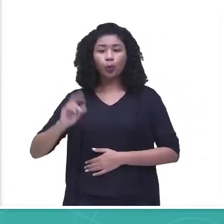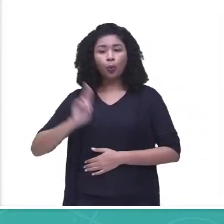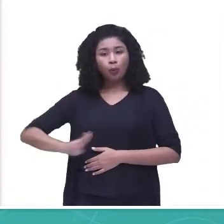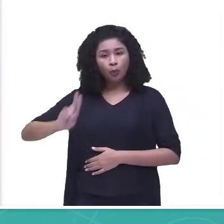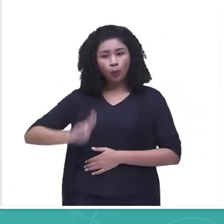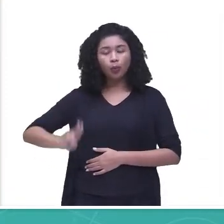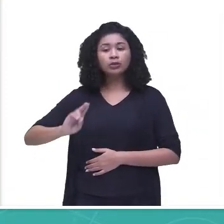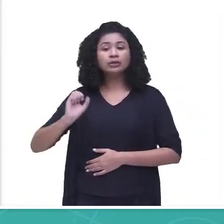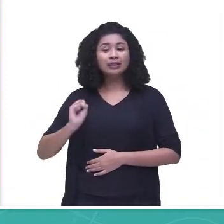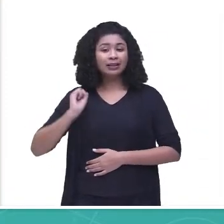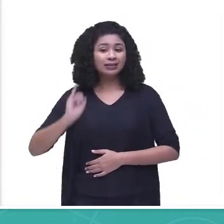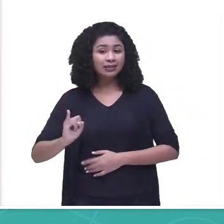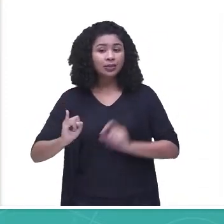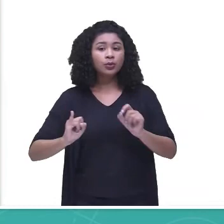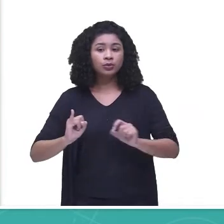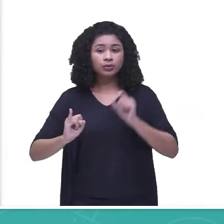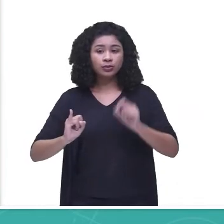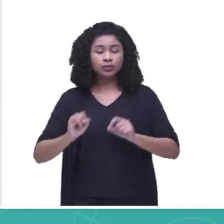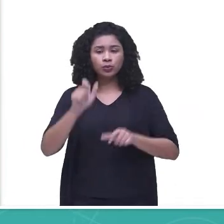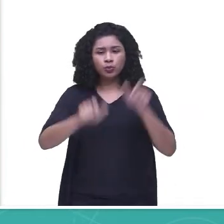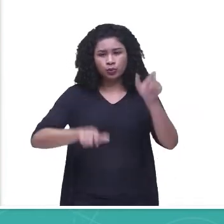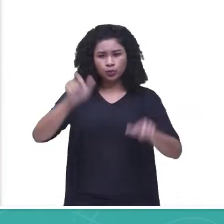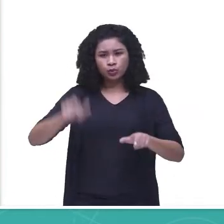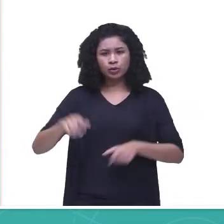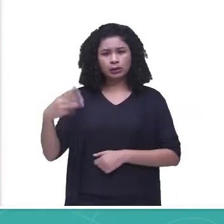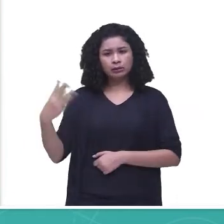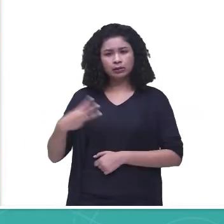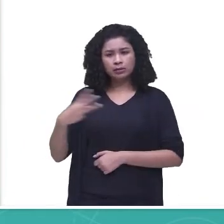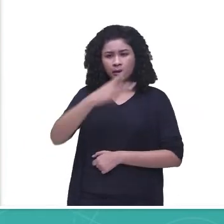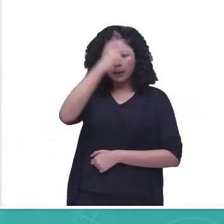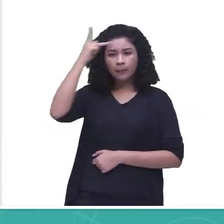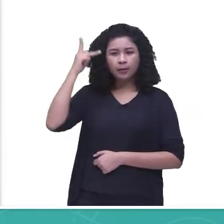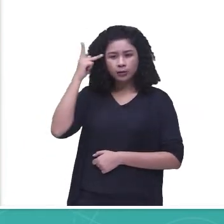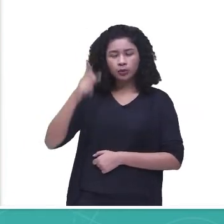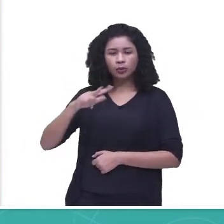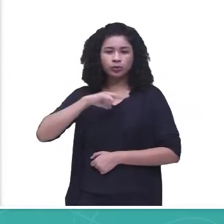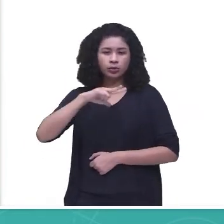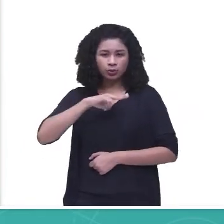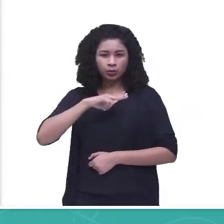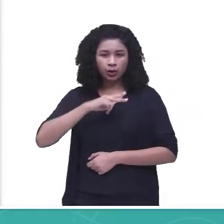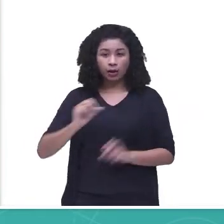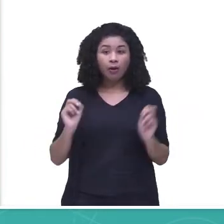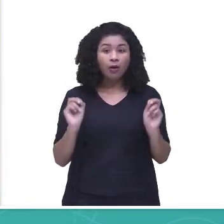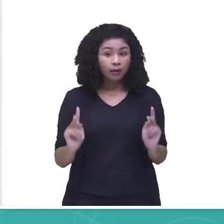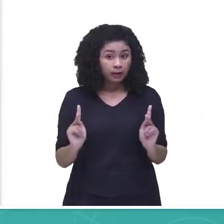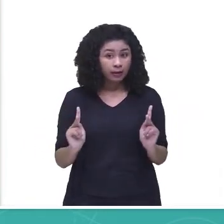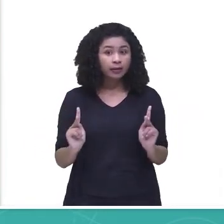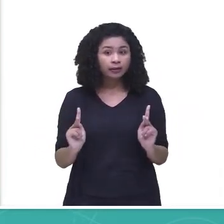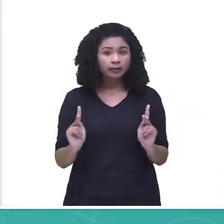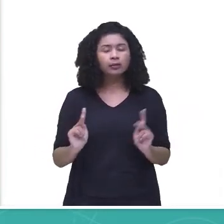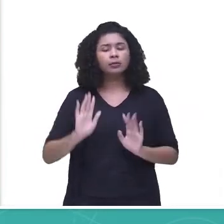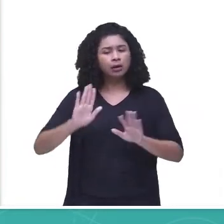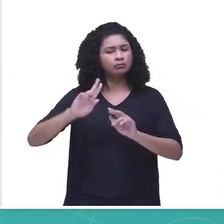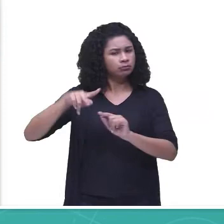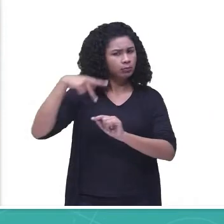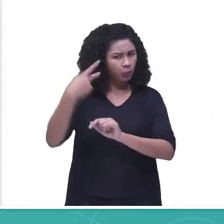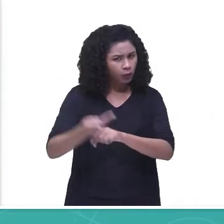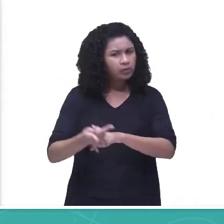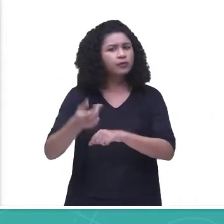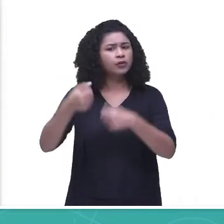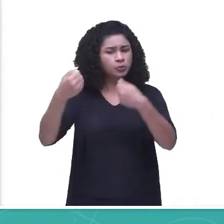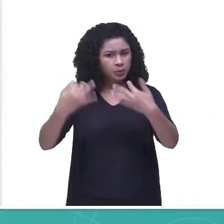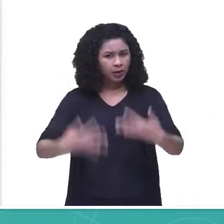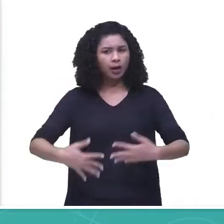desde quando o sujeito não seja a terceira pessoa do singular, que é he, she e it, que nós vamos ver logo em seguida, tá certo?